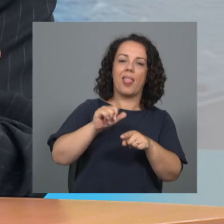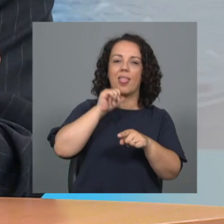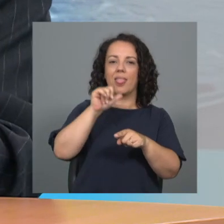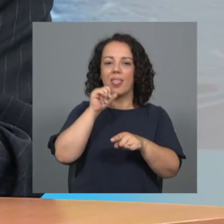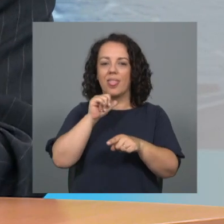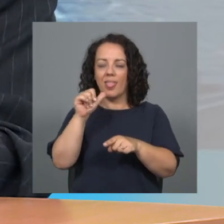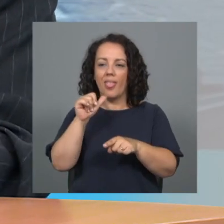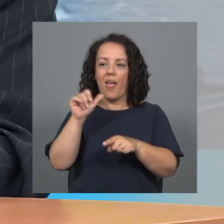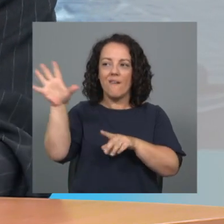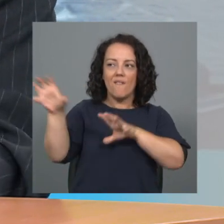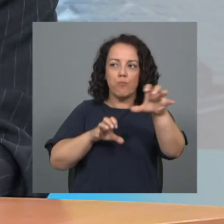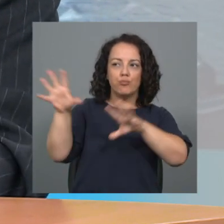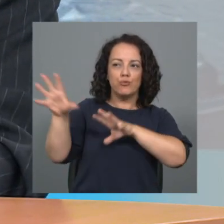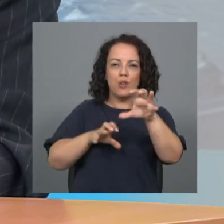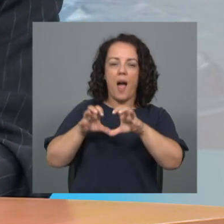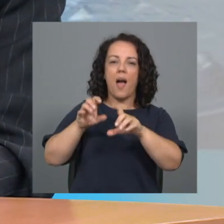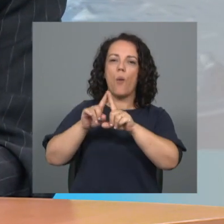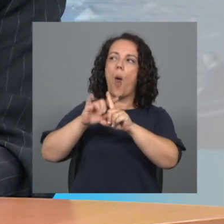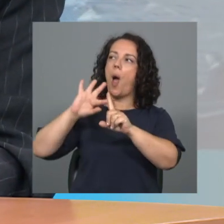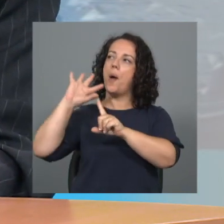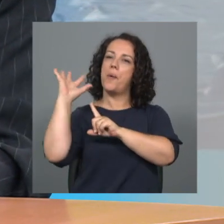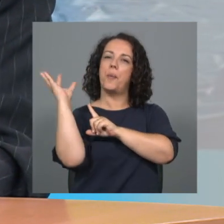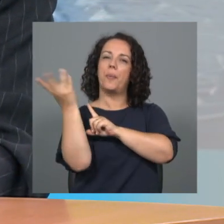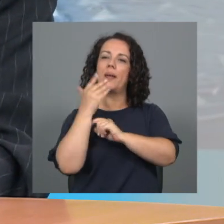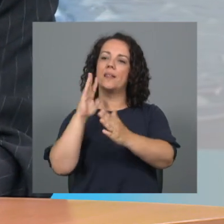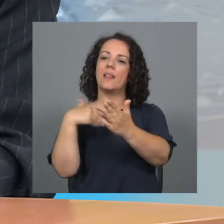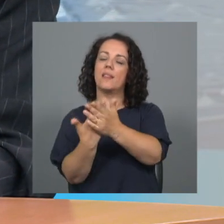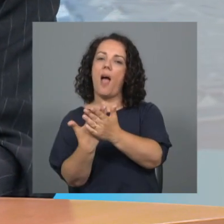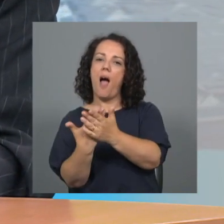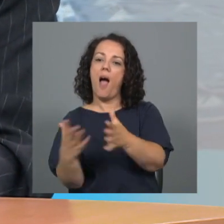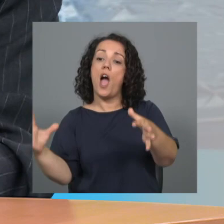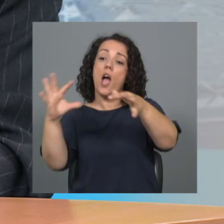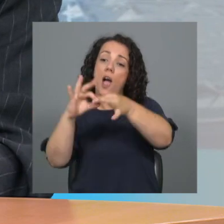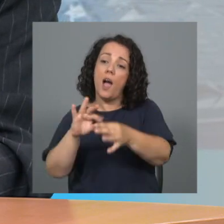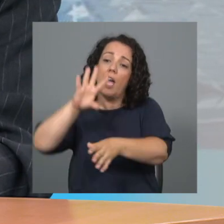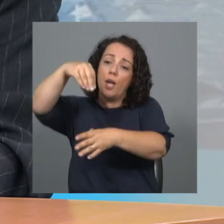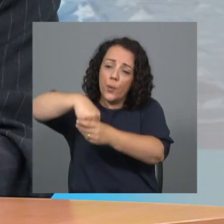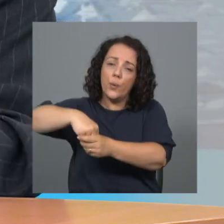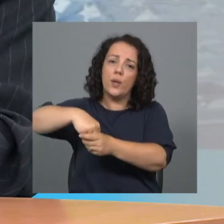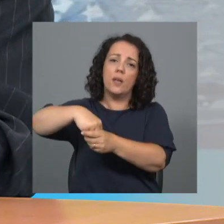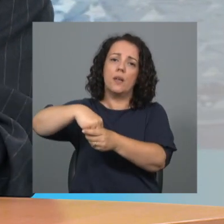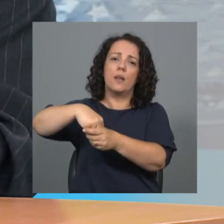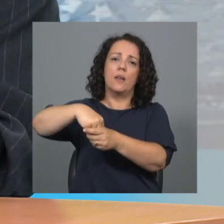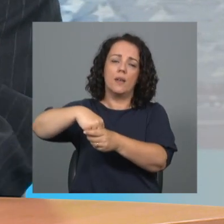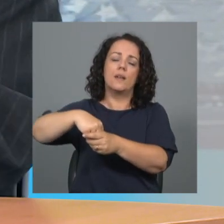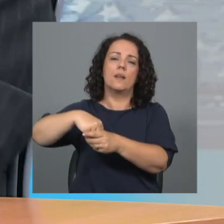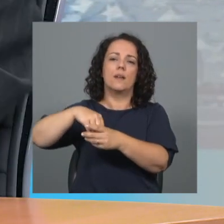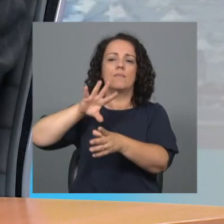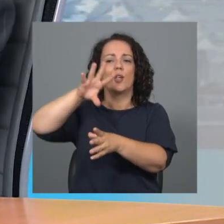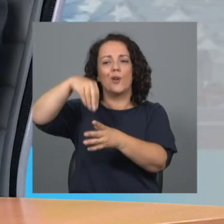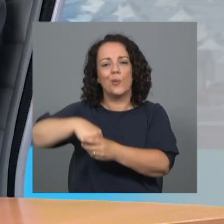caráter folclórico para, com eles, figurar e incluir aquilo que são perspectivas